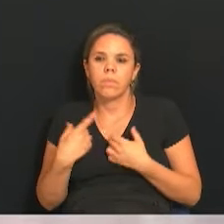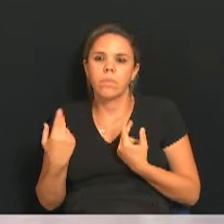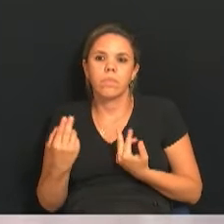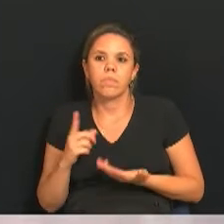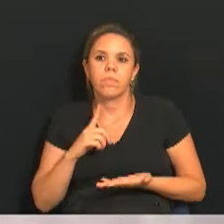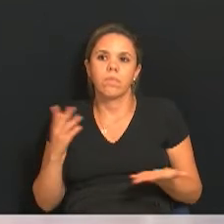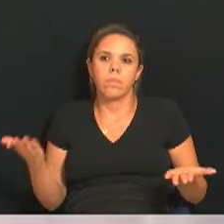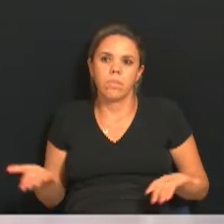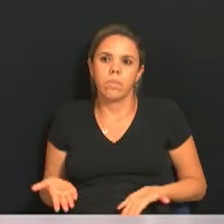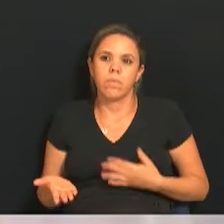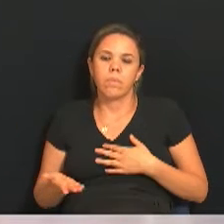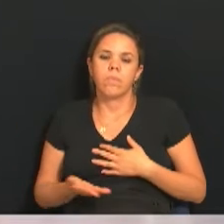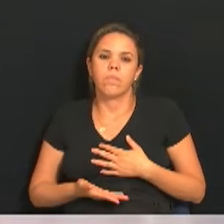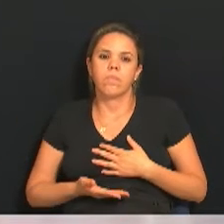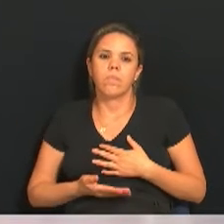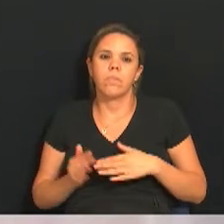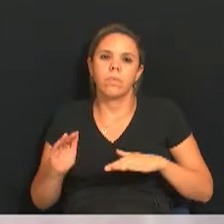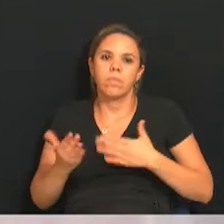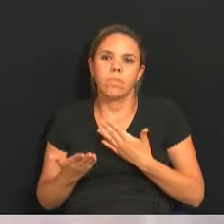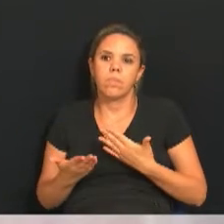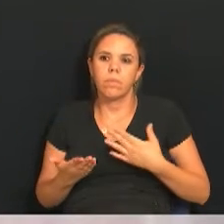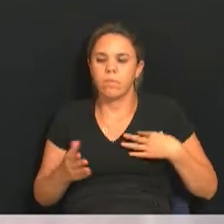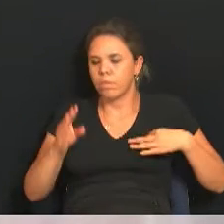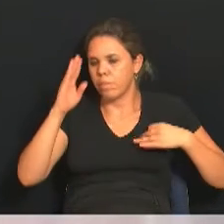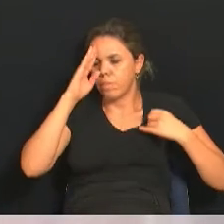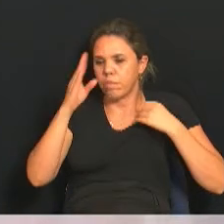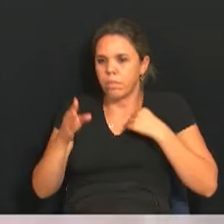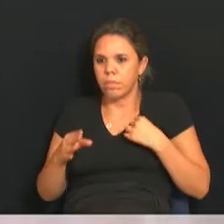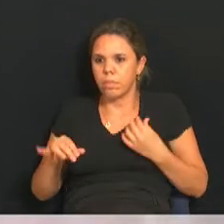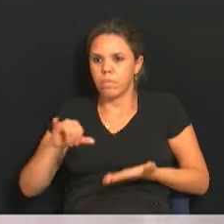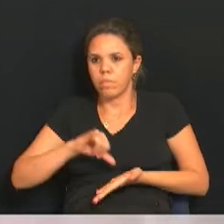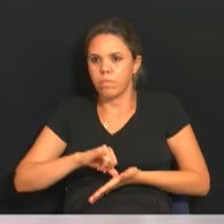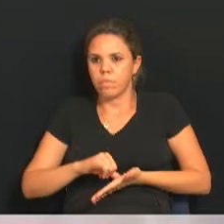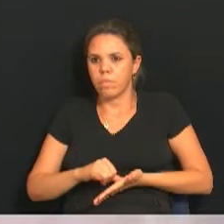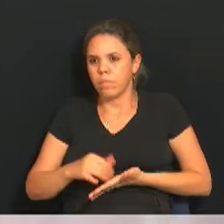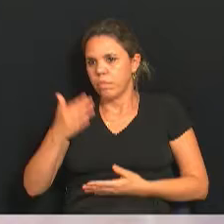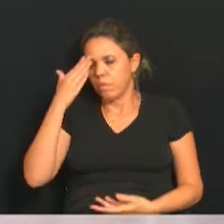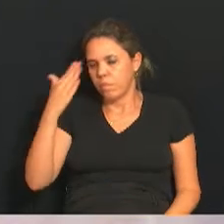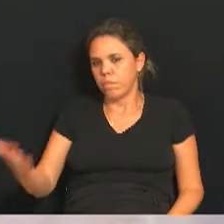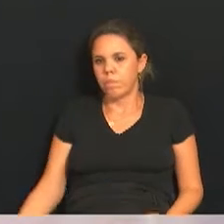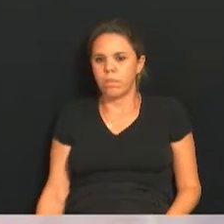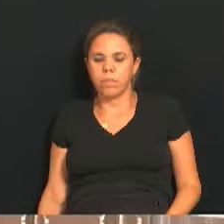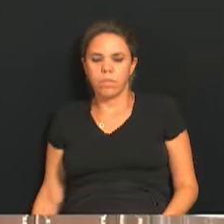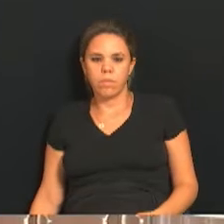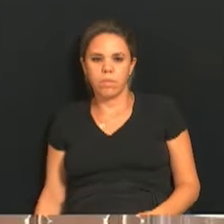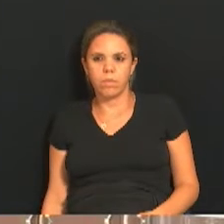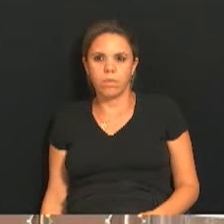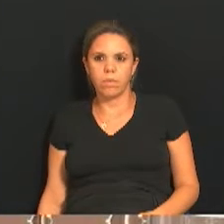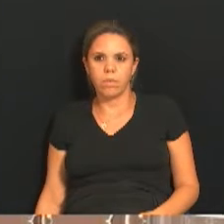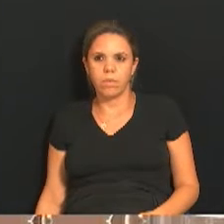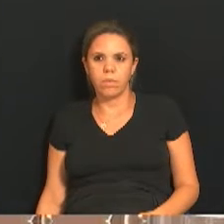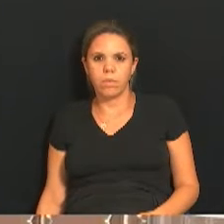hoje nesses bairros e principalmente no centro da cidade. Obrigado.